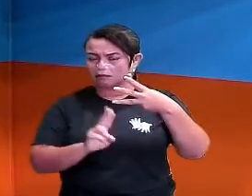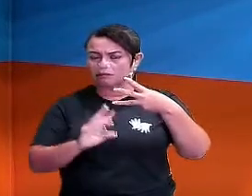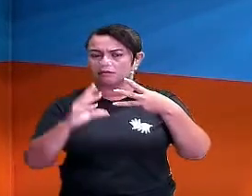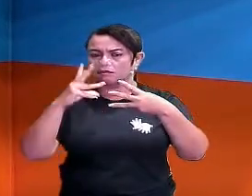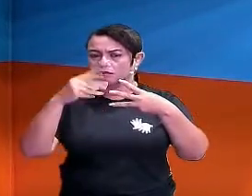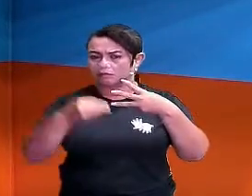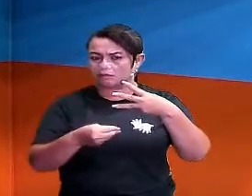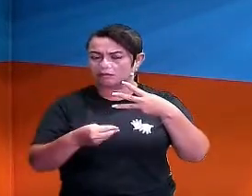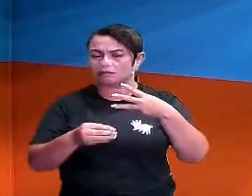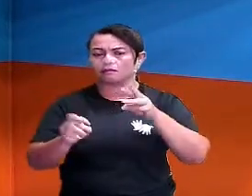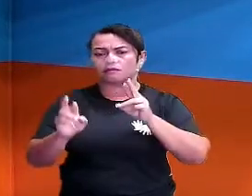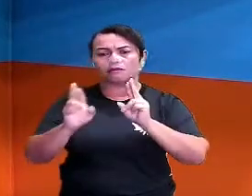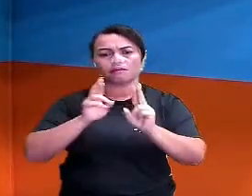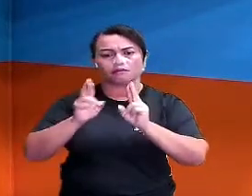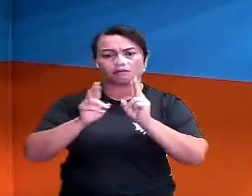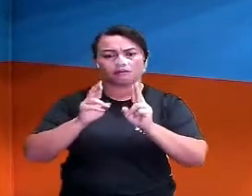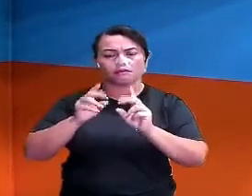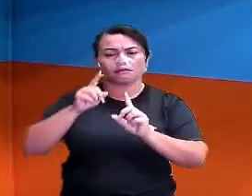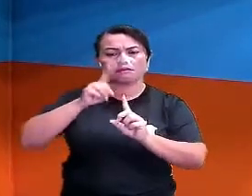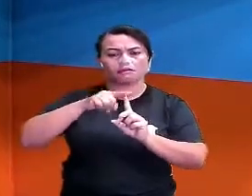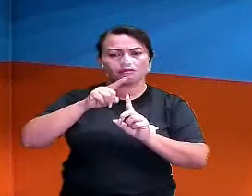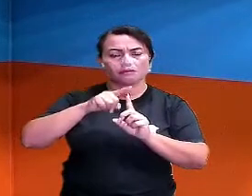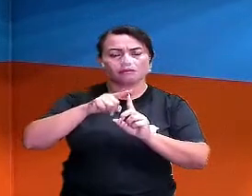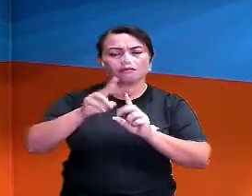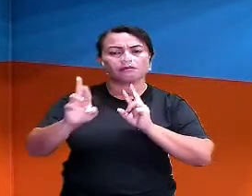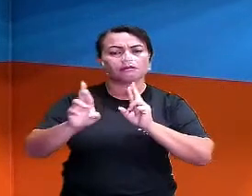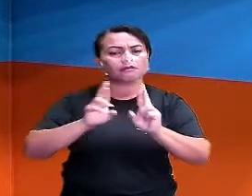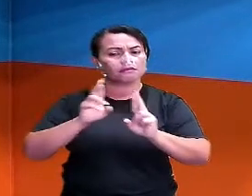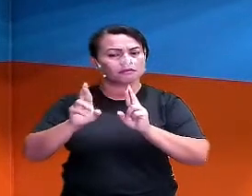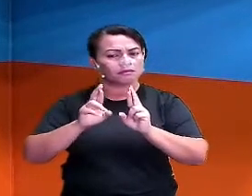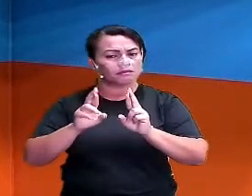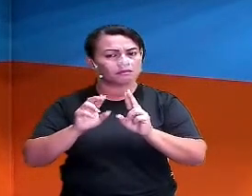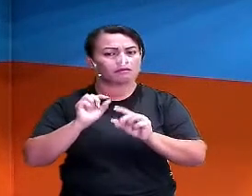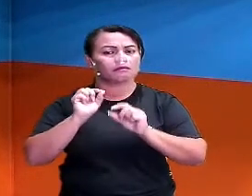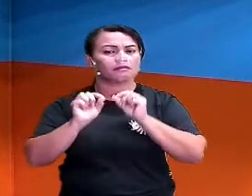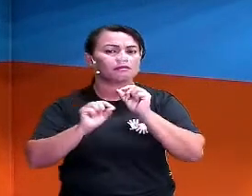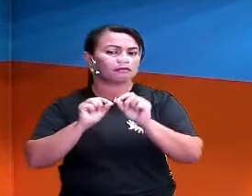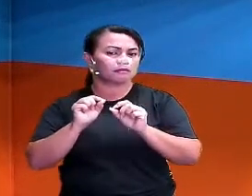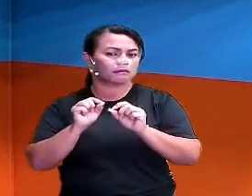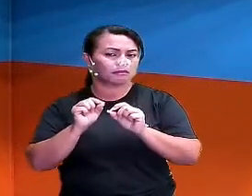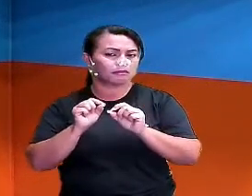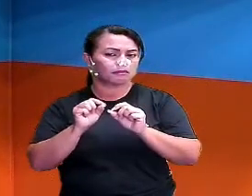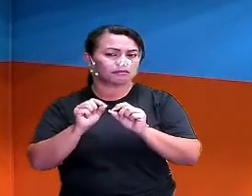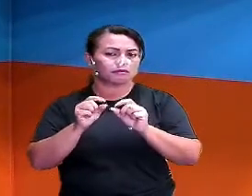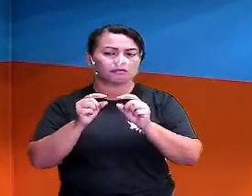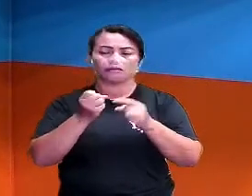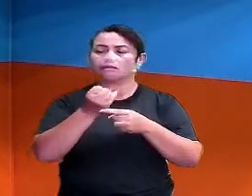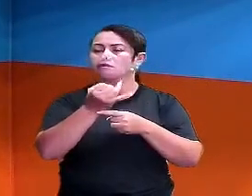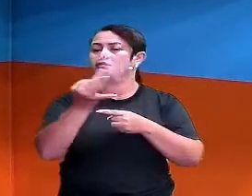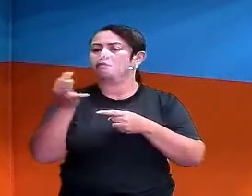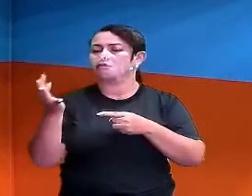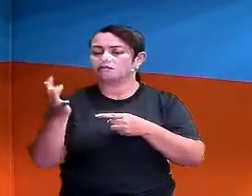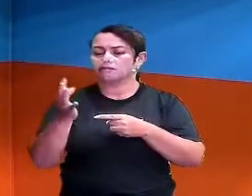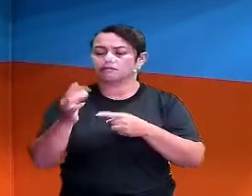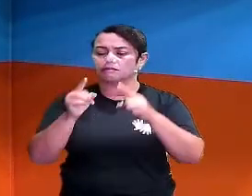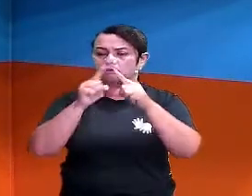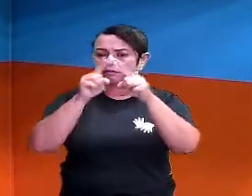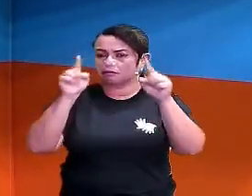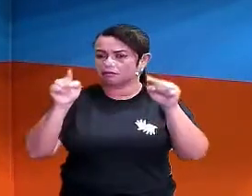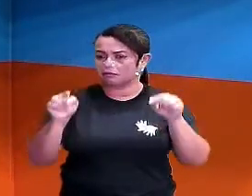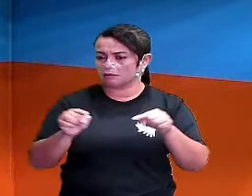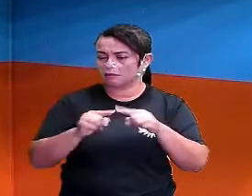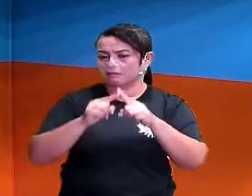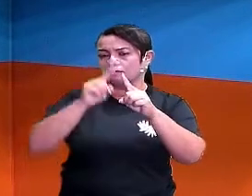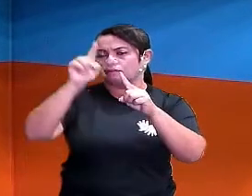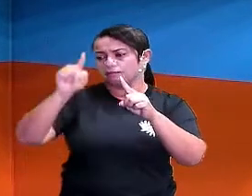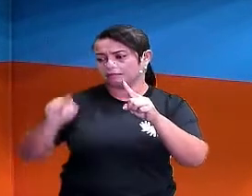tipo de triângulo em relação às suas medidas dos ângulos, tá? Os triângulos